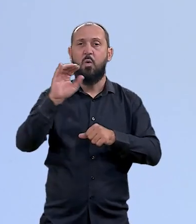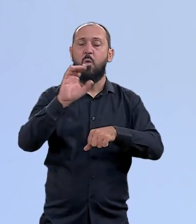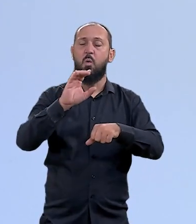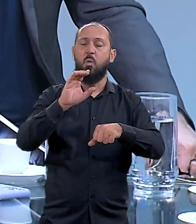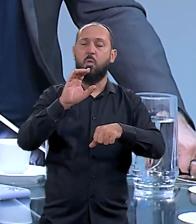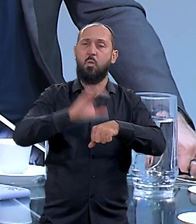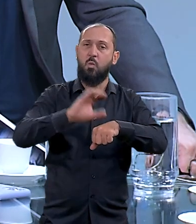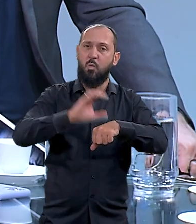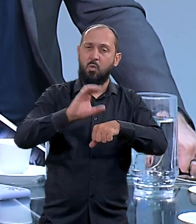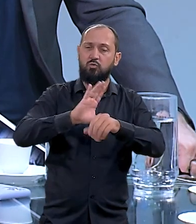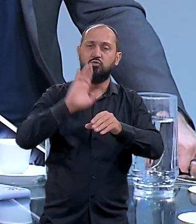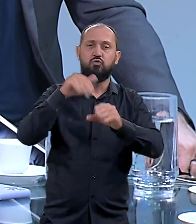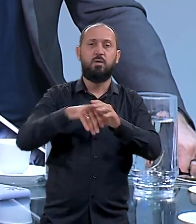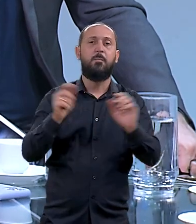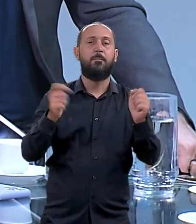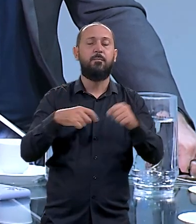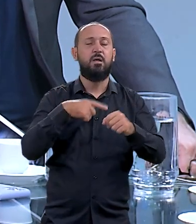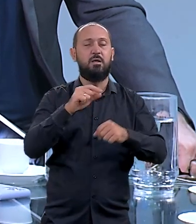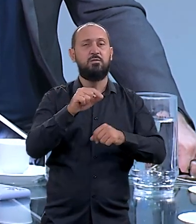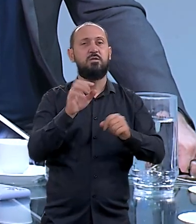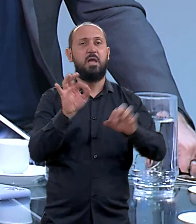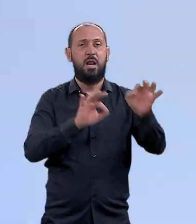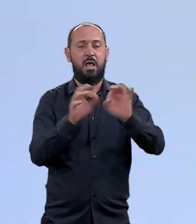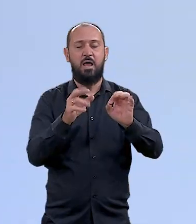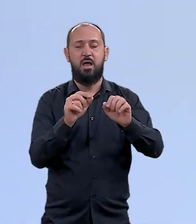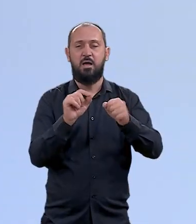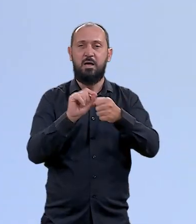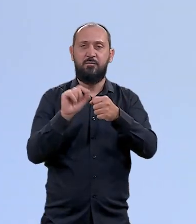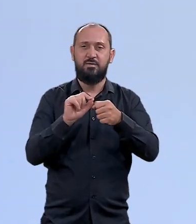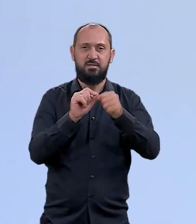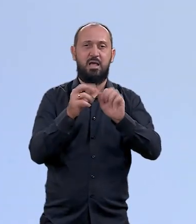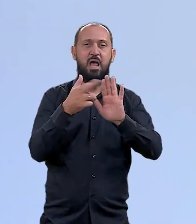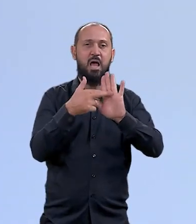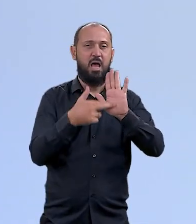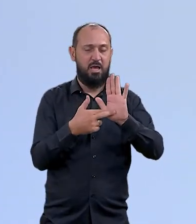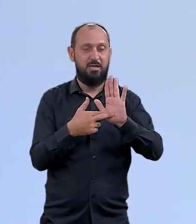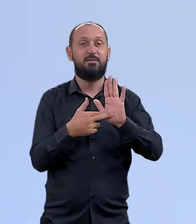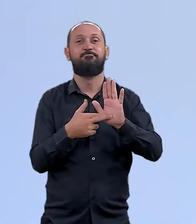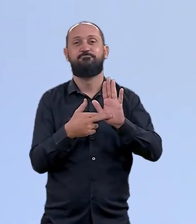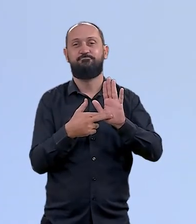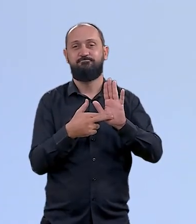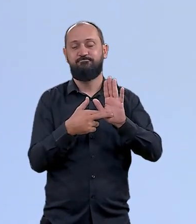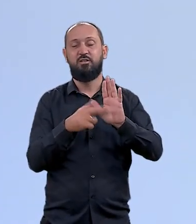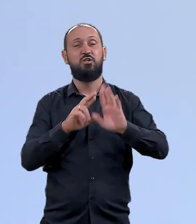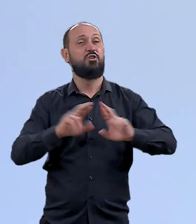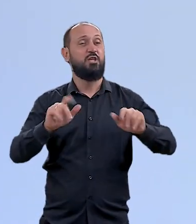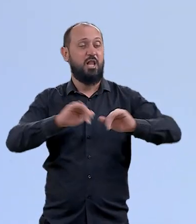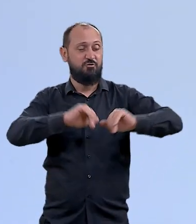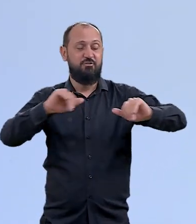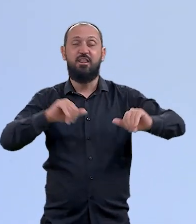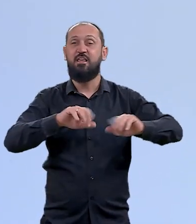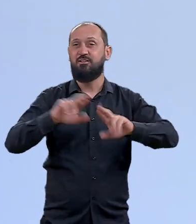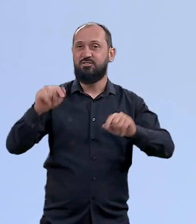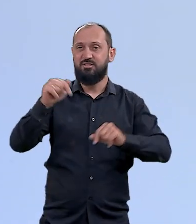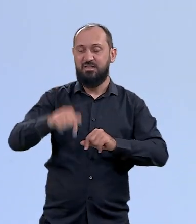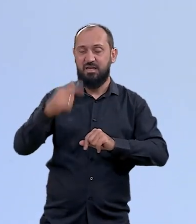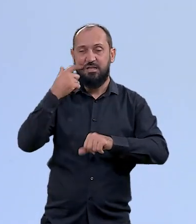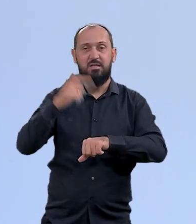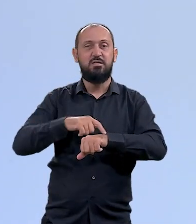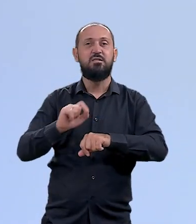a identidade, uma voz, ou falsear a imagem da pessoa com o uso dessa tecnologia, isso é